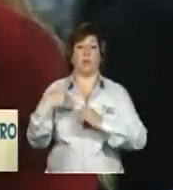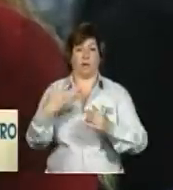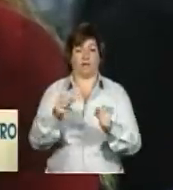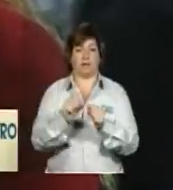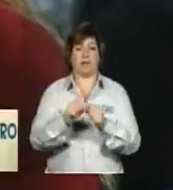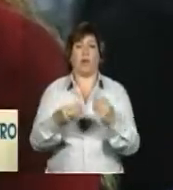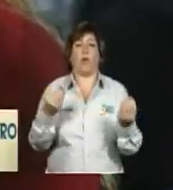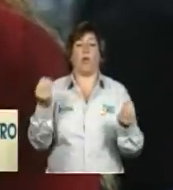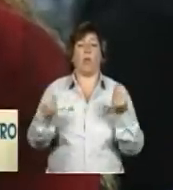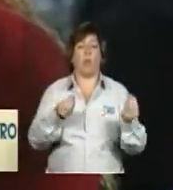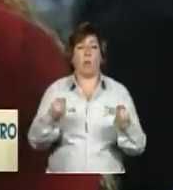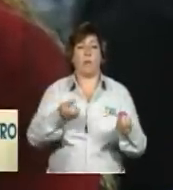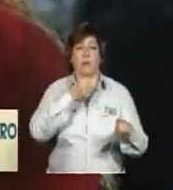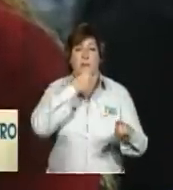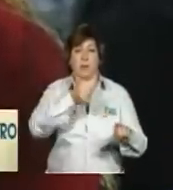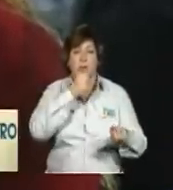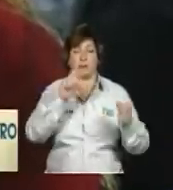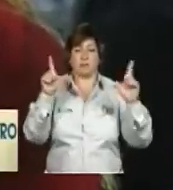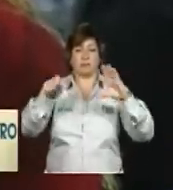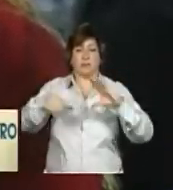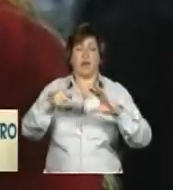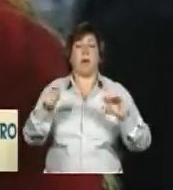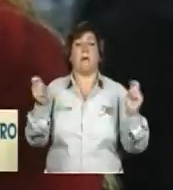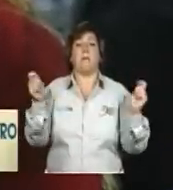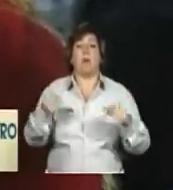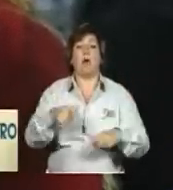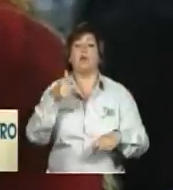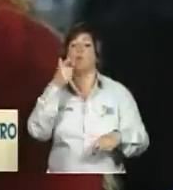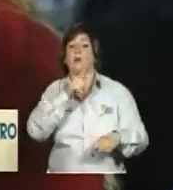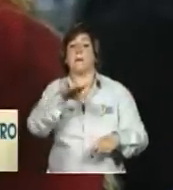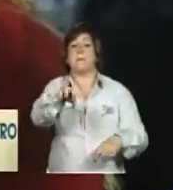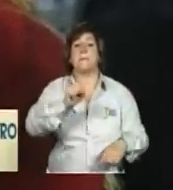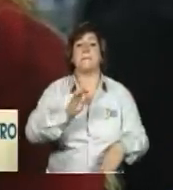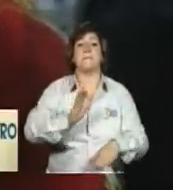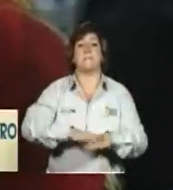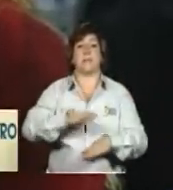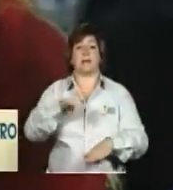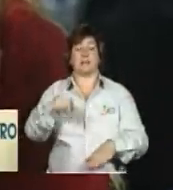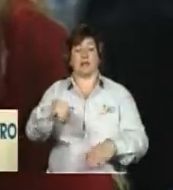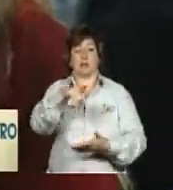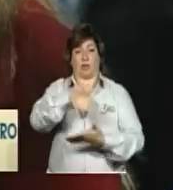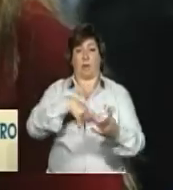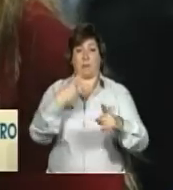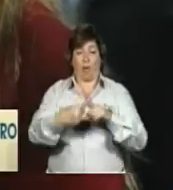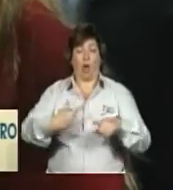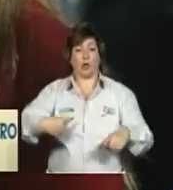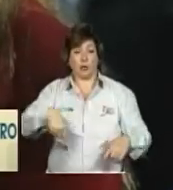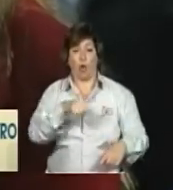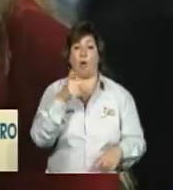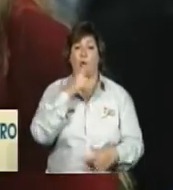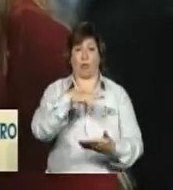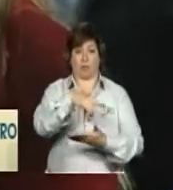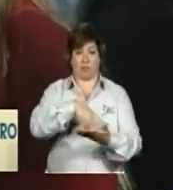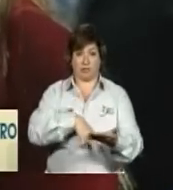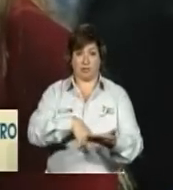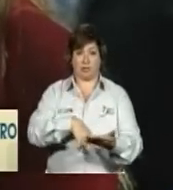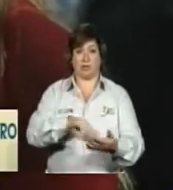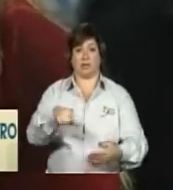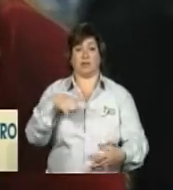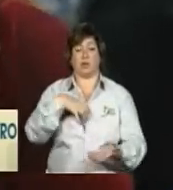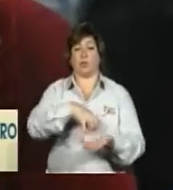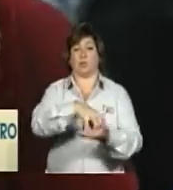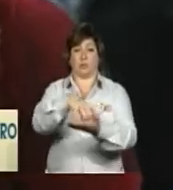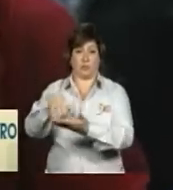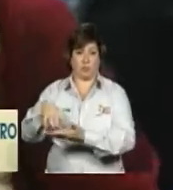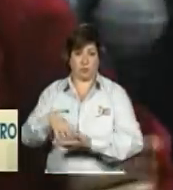como é que a imprensa pode ter mais acesso aos documentos? Porque a gente tem conseguido os documentos via os major groups.